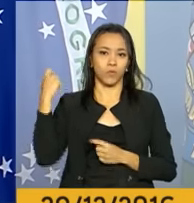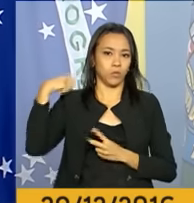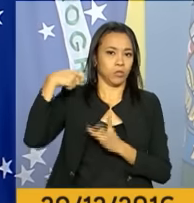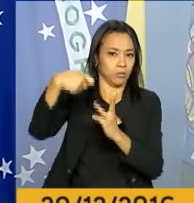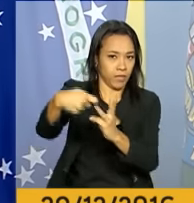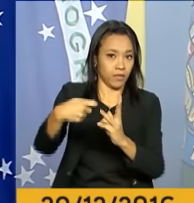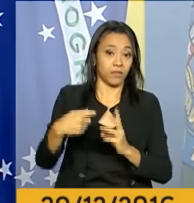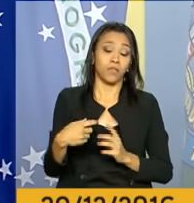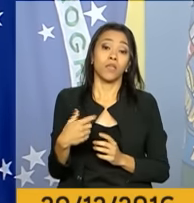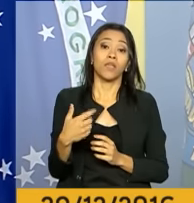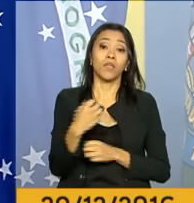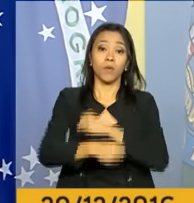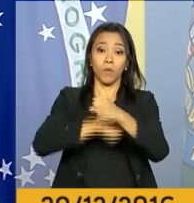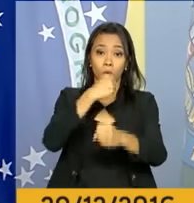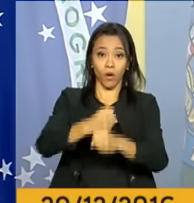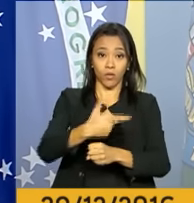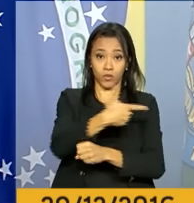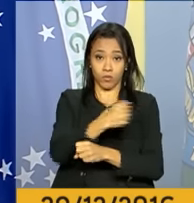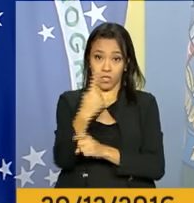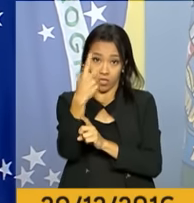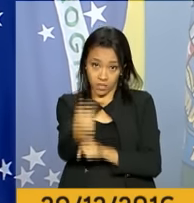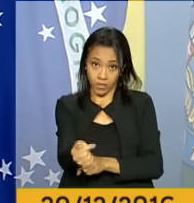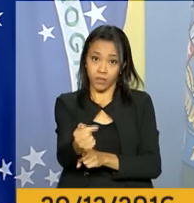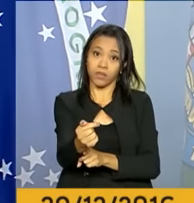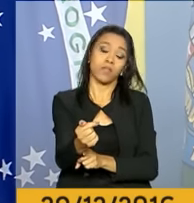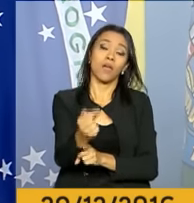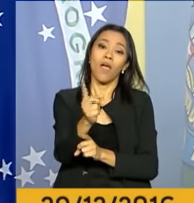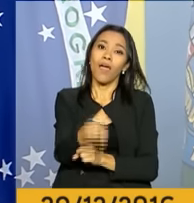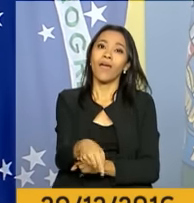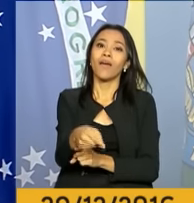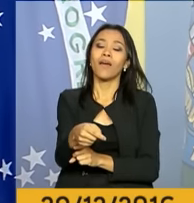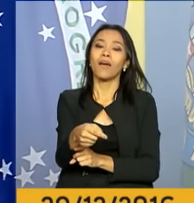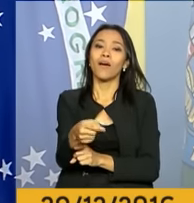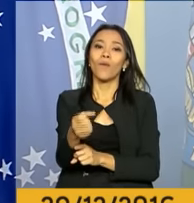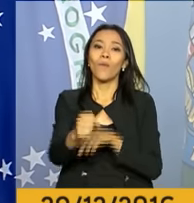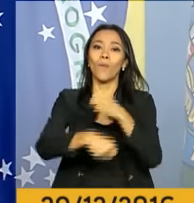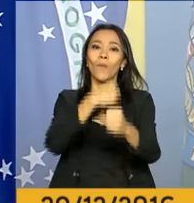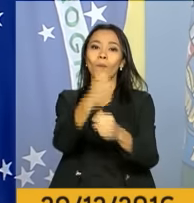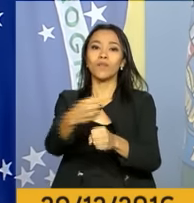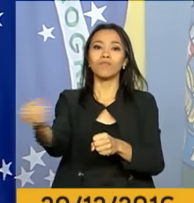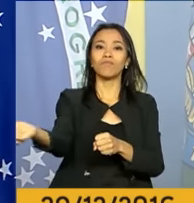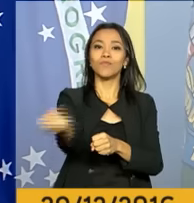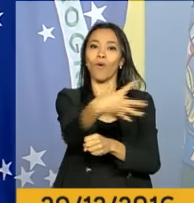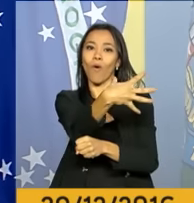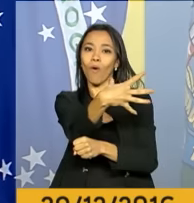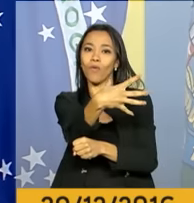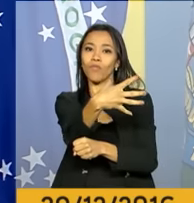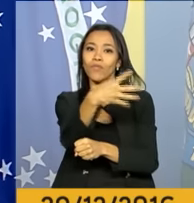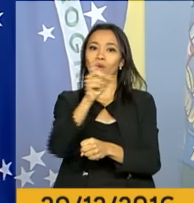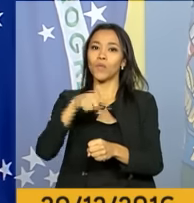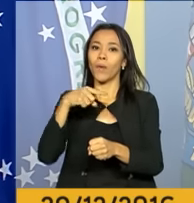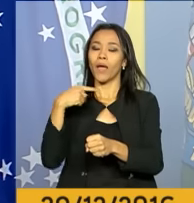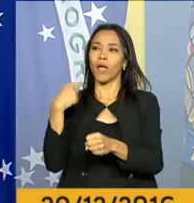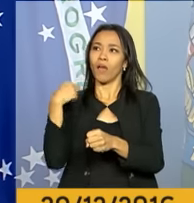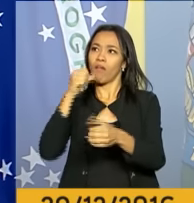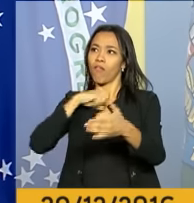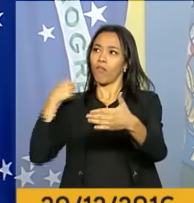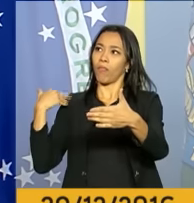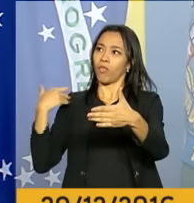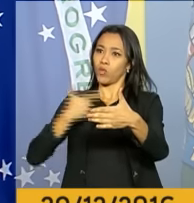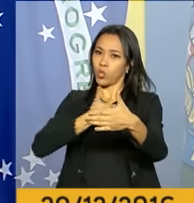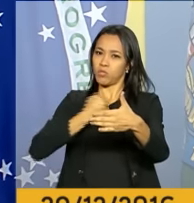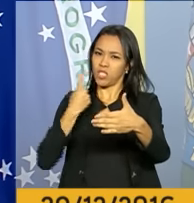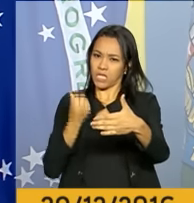ano de 2017 será efetivamente um ano novo não será uma prorrogação 2016